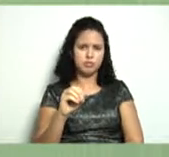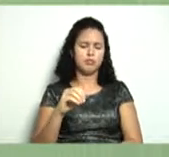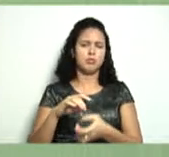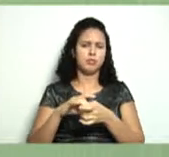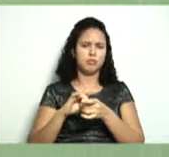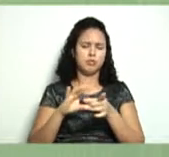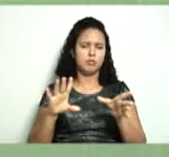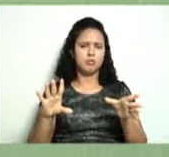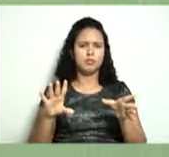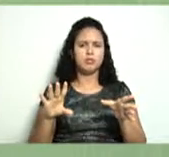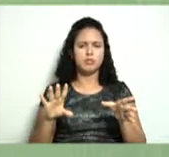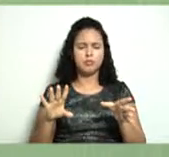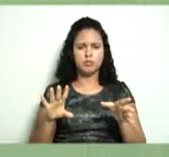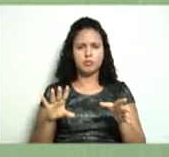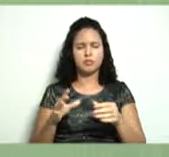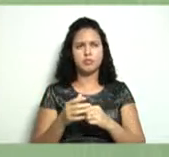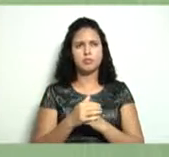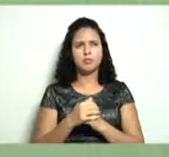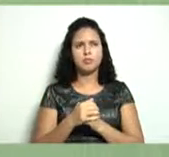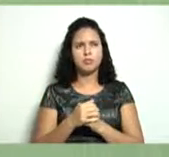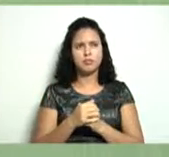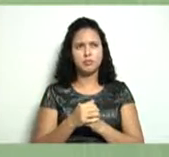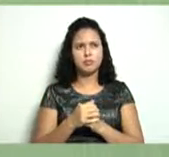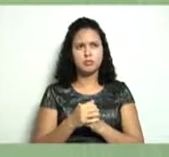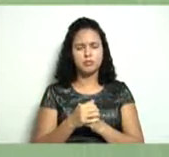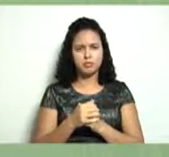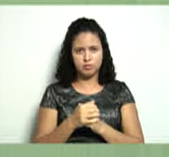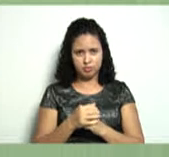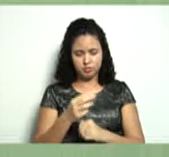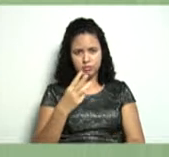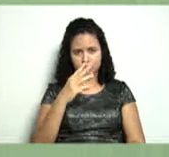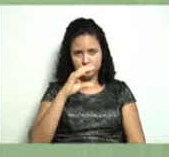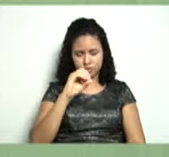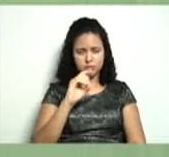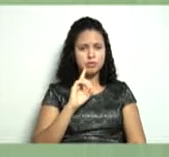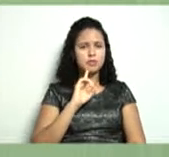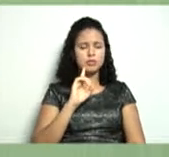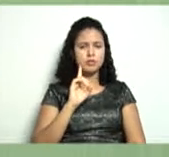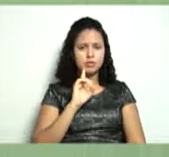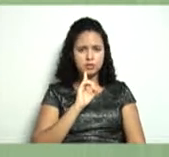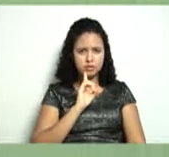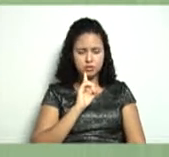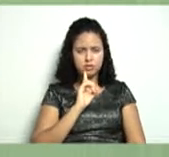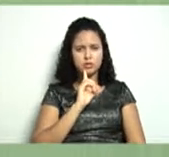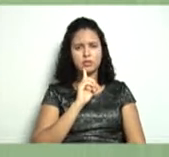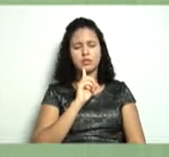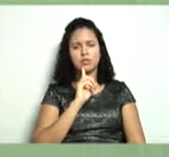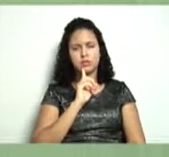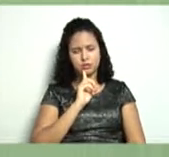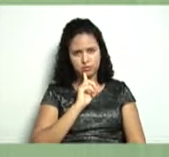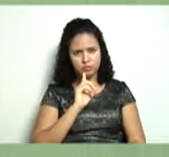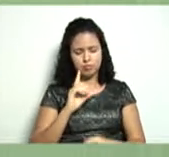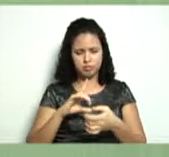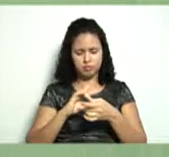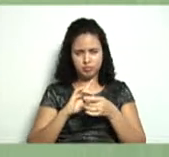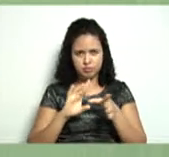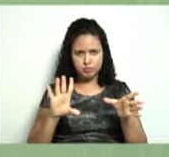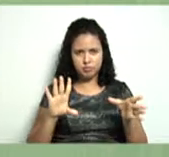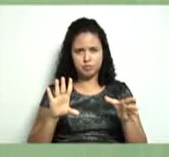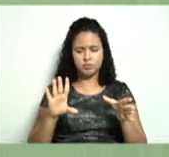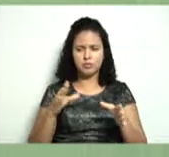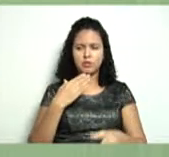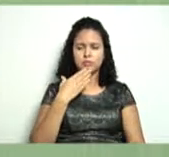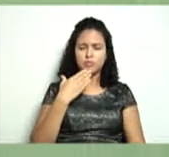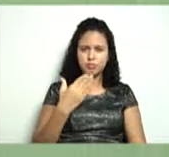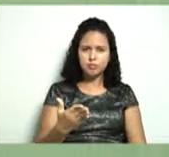autorização. Olha aí quais são as respostas. O primeiro era 30 dias, o segundo era autorização,